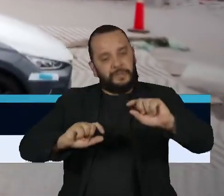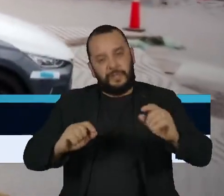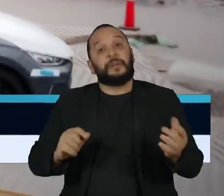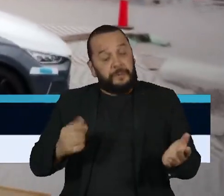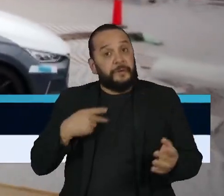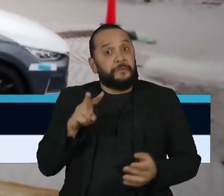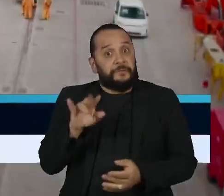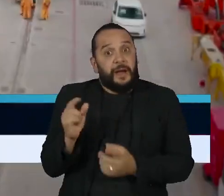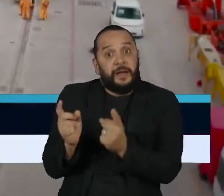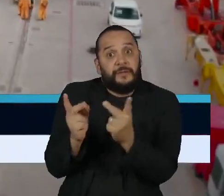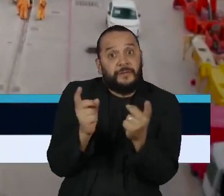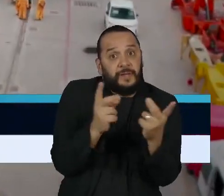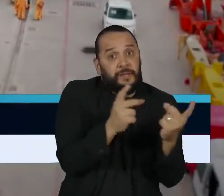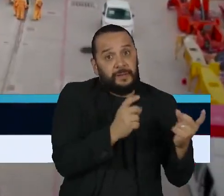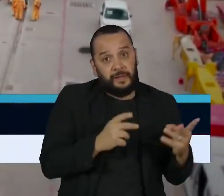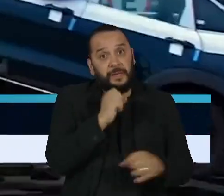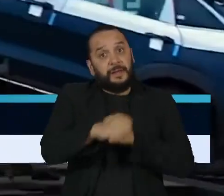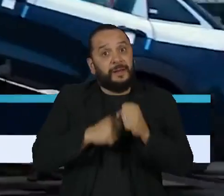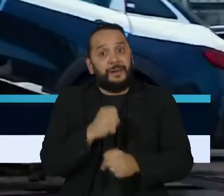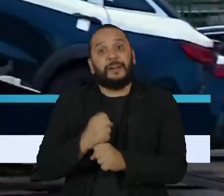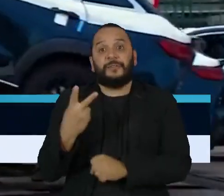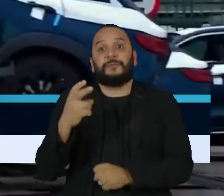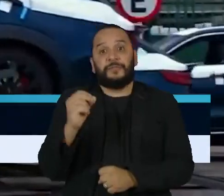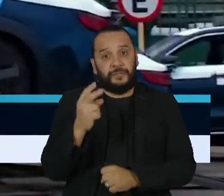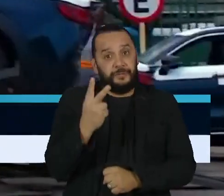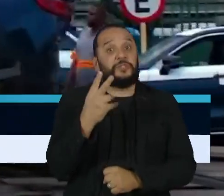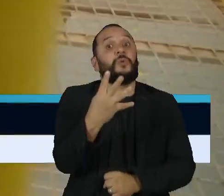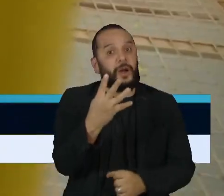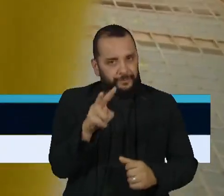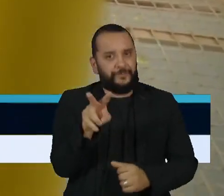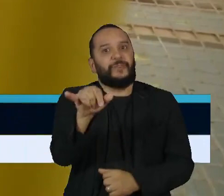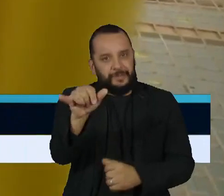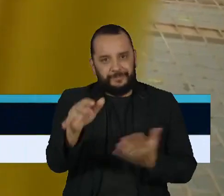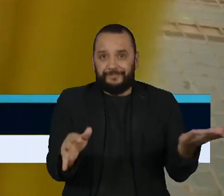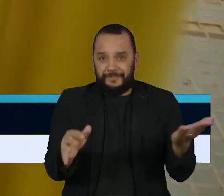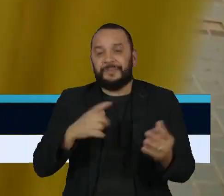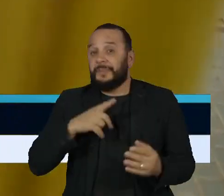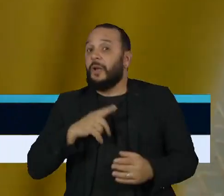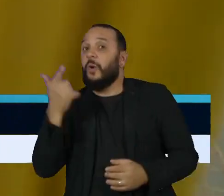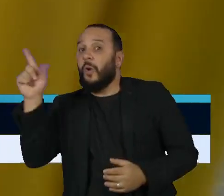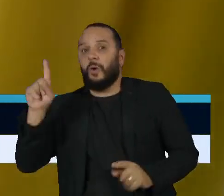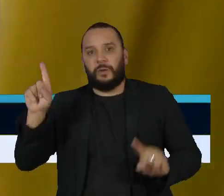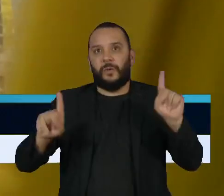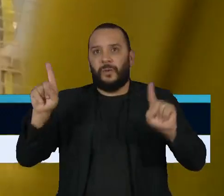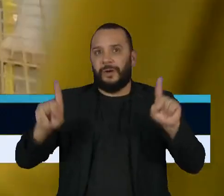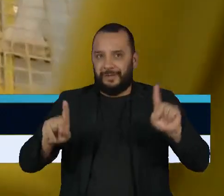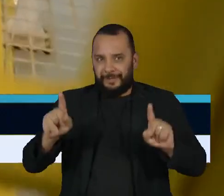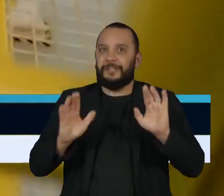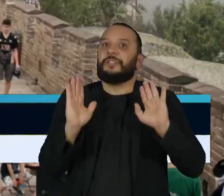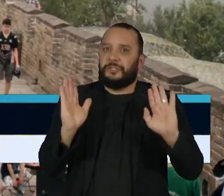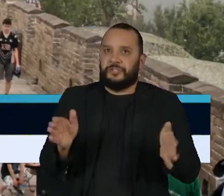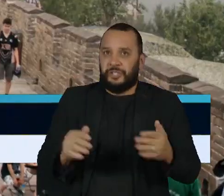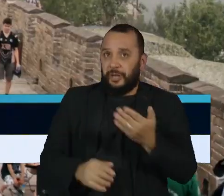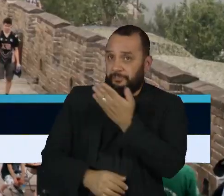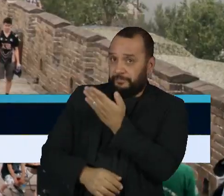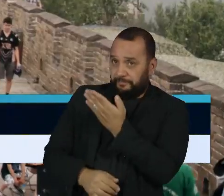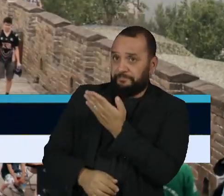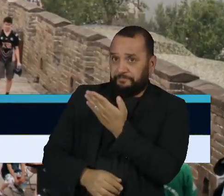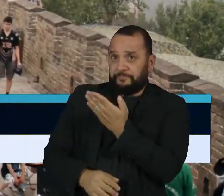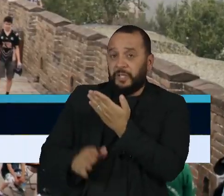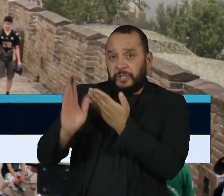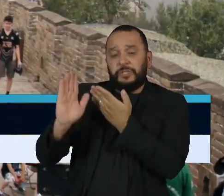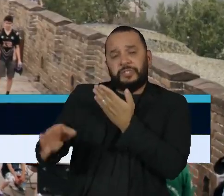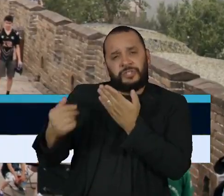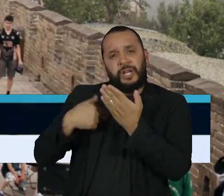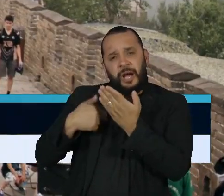no final de 2024 a empresa terá concorrência de outras chinesa a Grey Motors que tem o nome inspirado